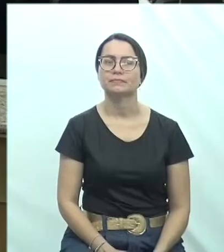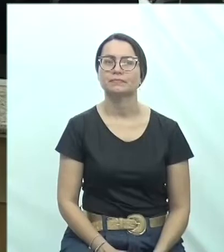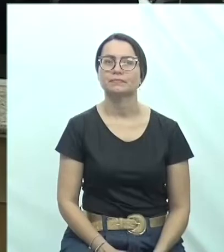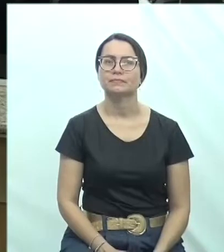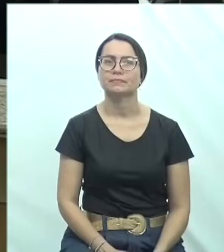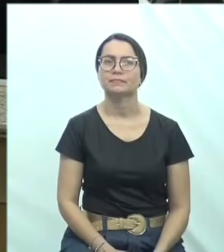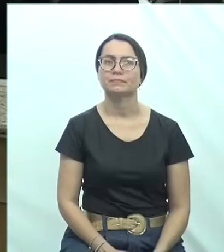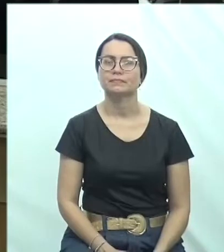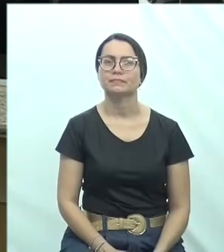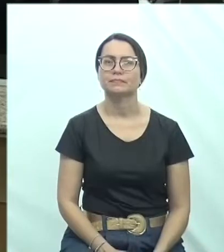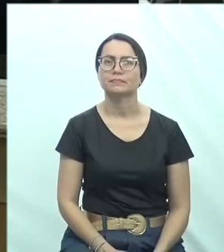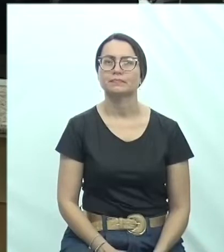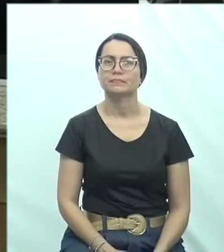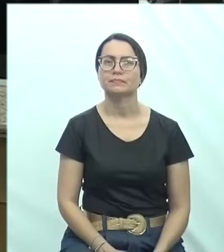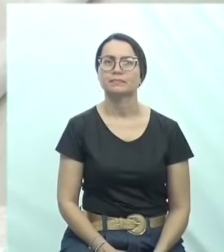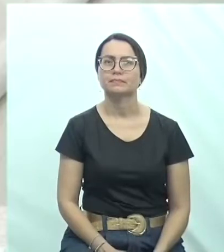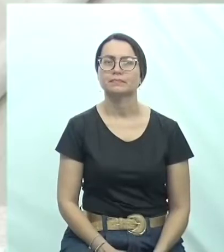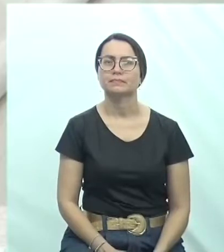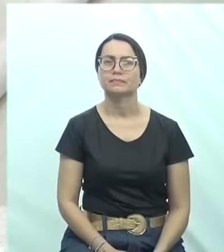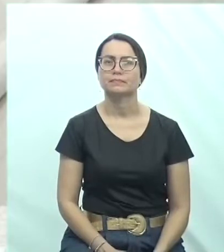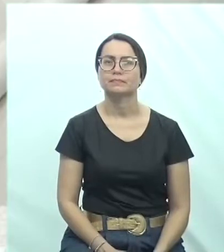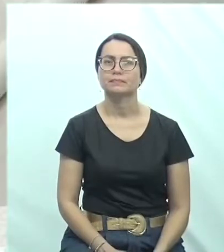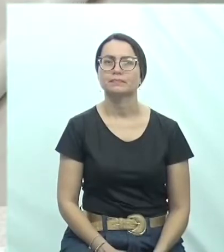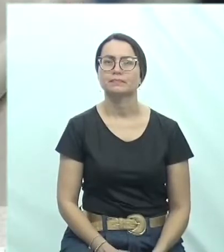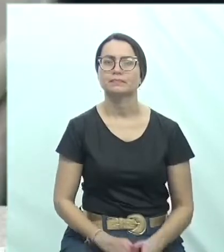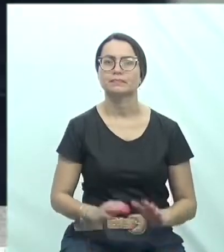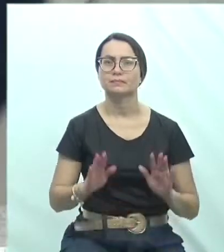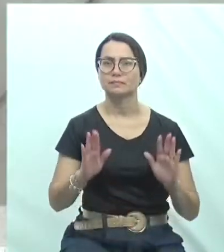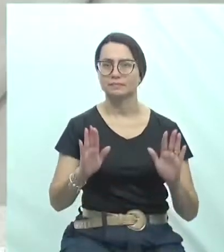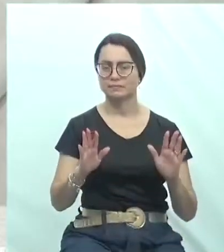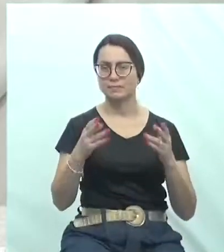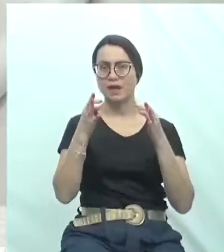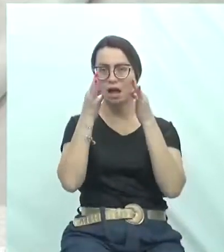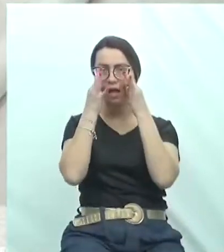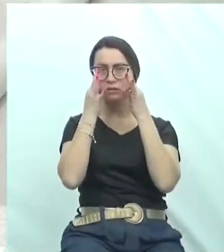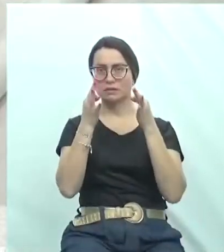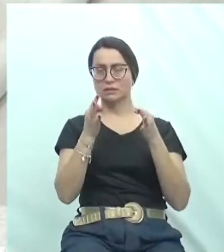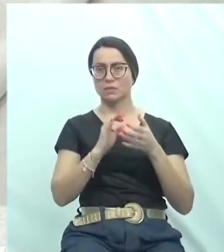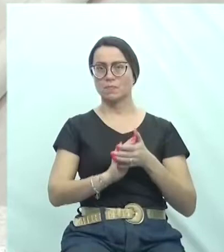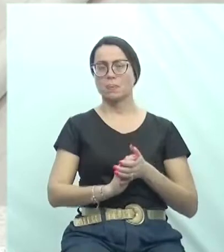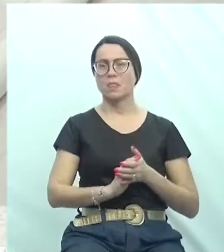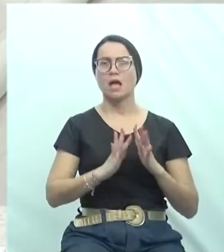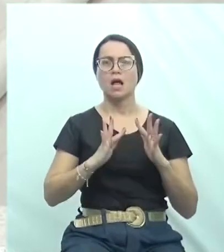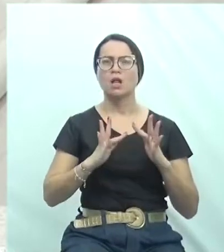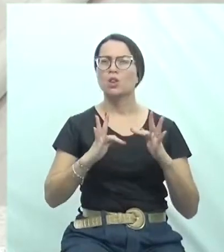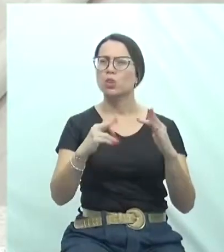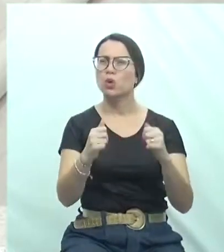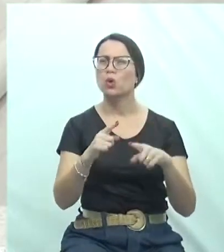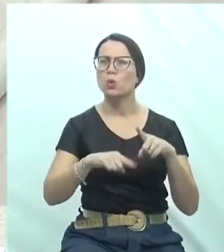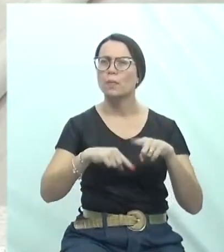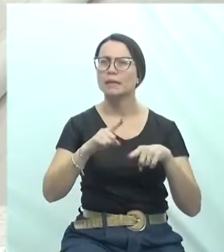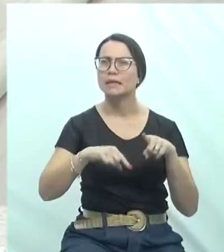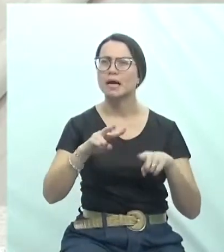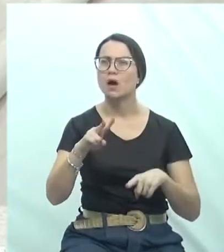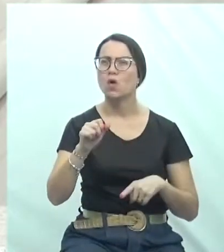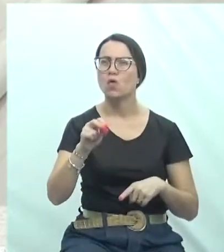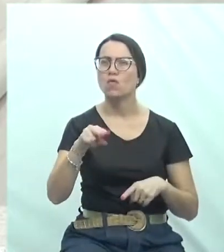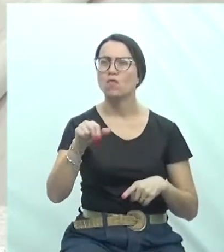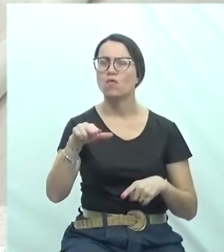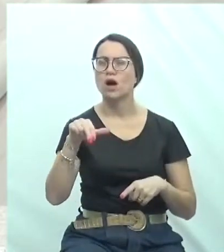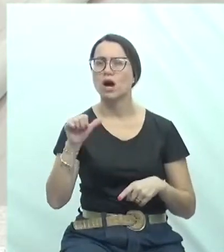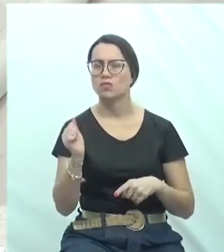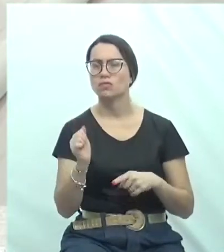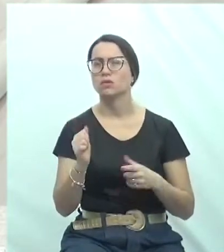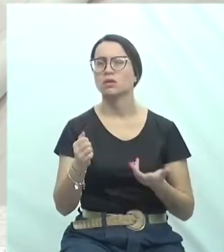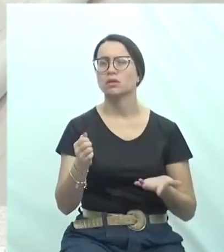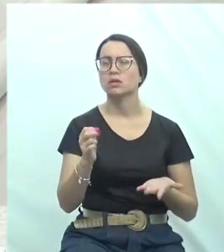aí que a gente foi pesquisar e fomos vendo. Mas assim, ó, toda válvula, todo registro que a Casan